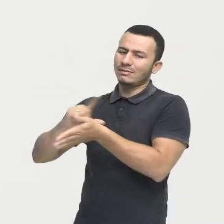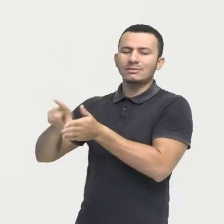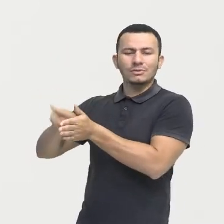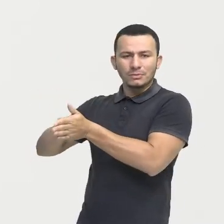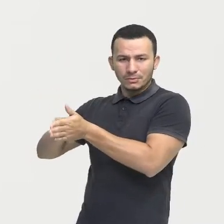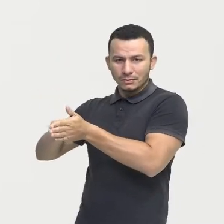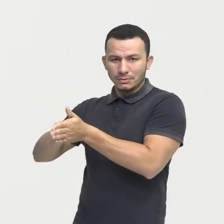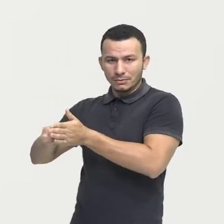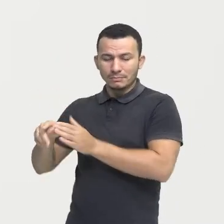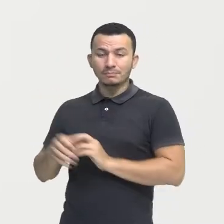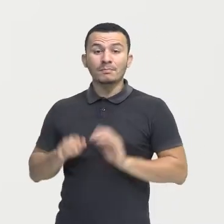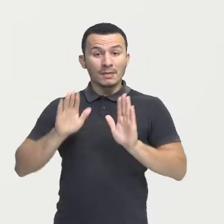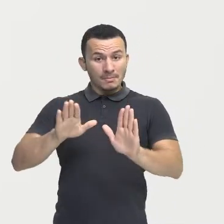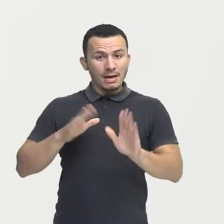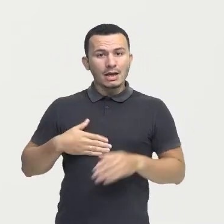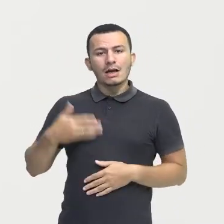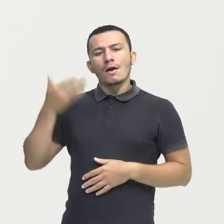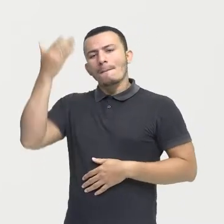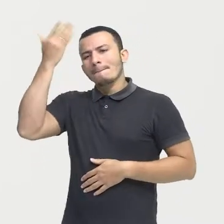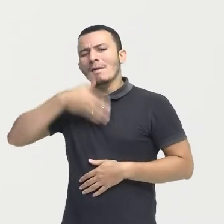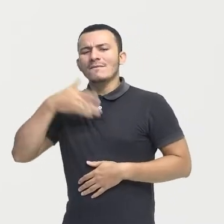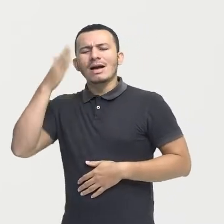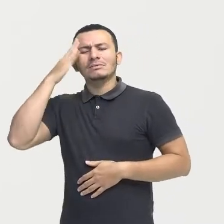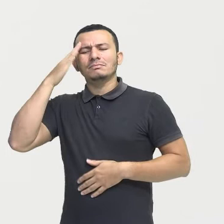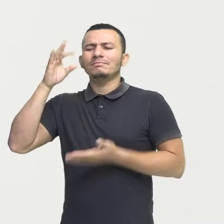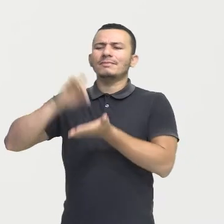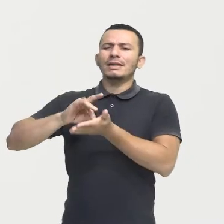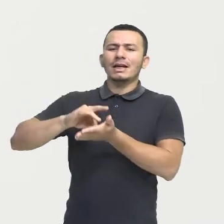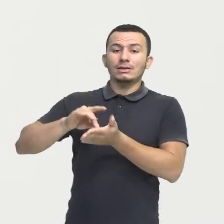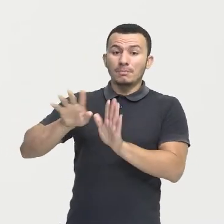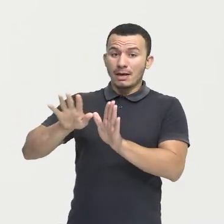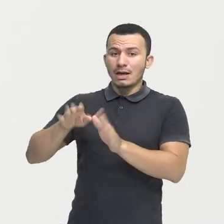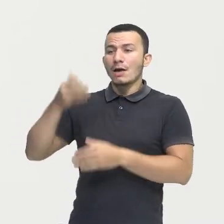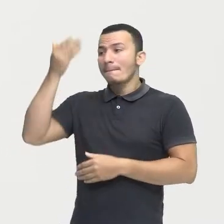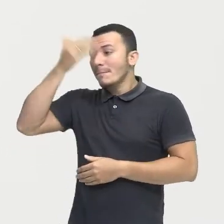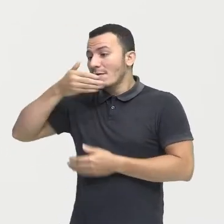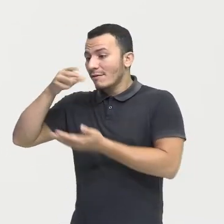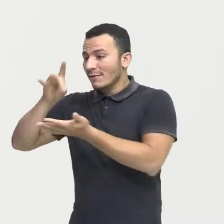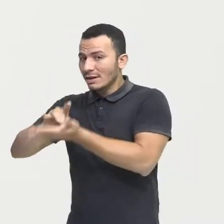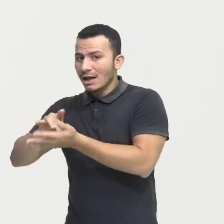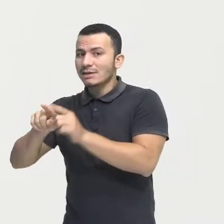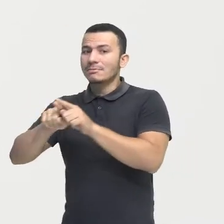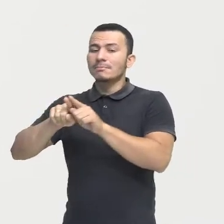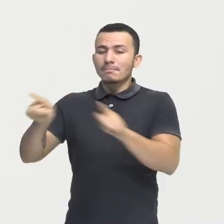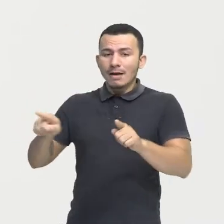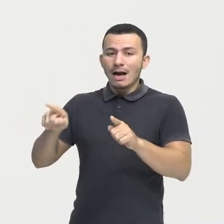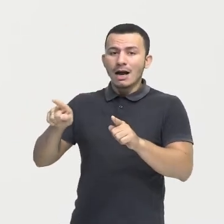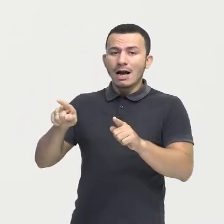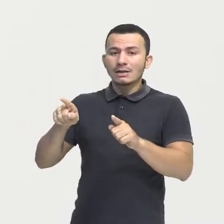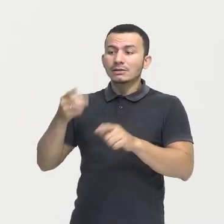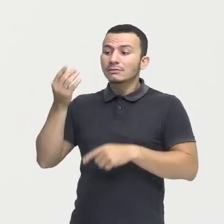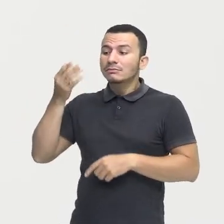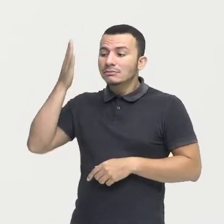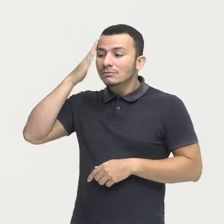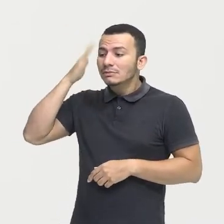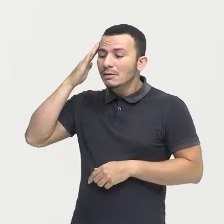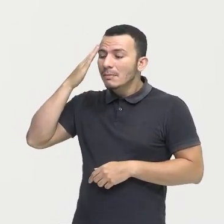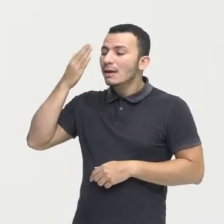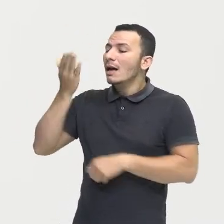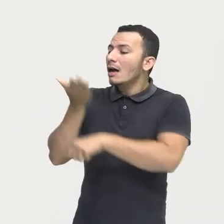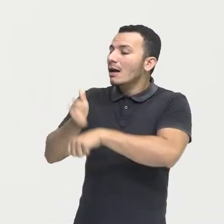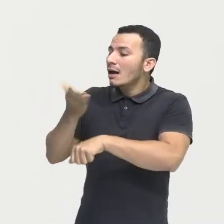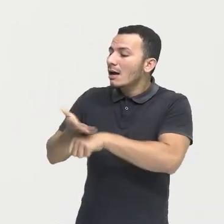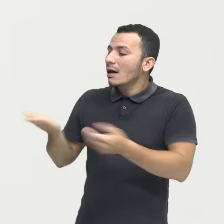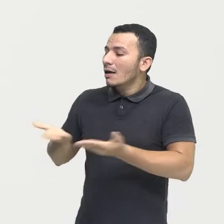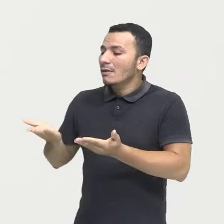que é verdadeiro, ele não é de qualquer jeito. Porque você pode provar que é verdadeiro, mas na prática ele não